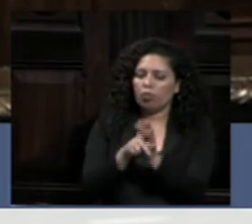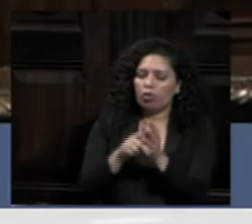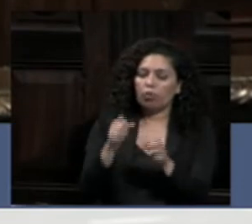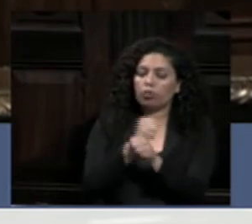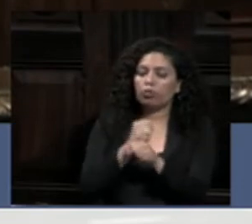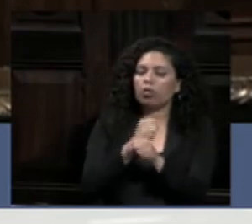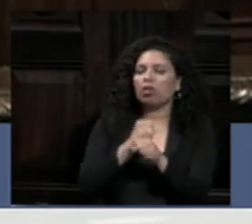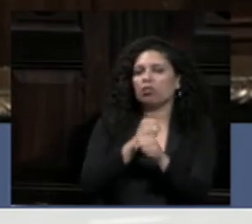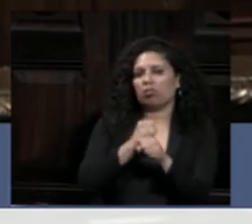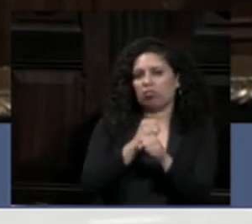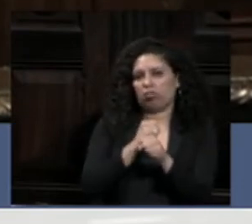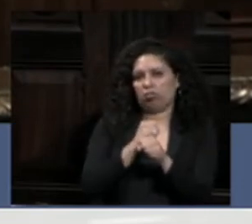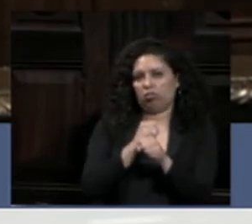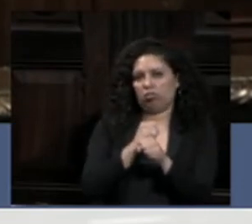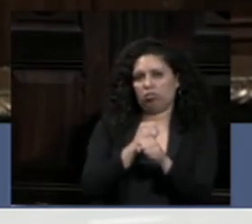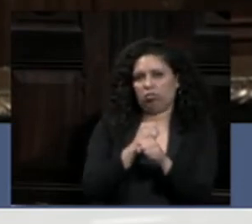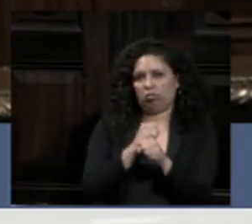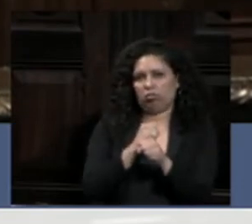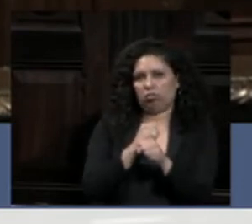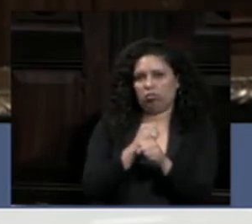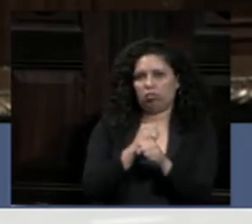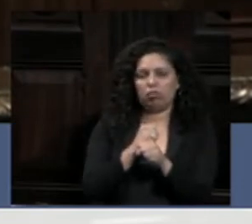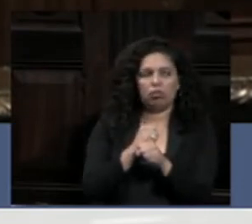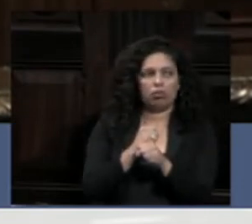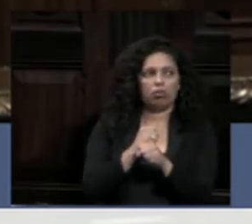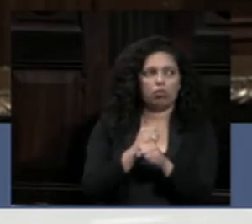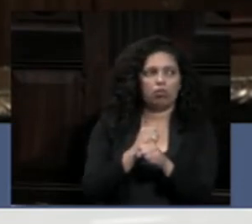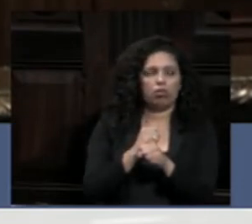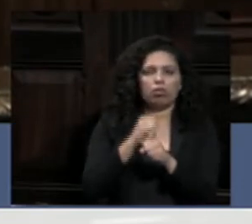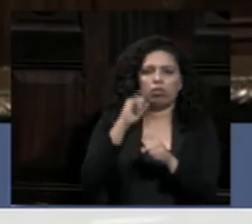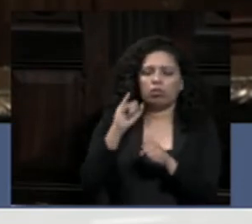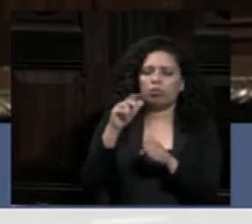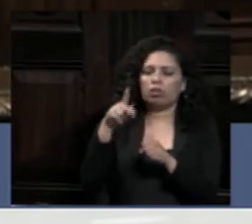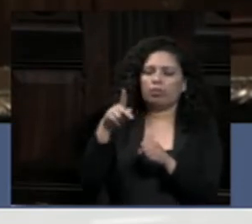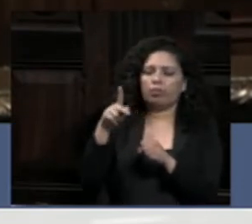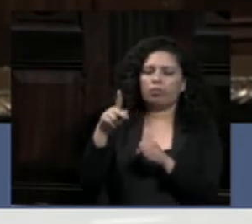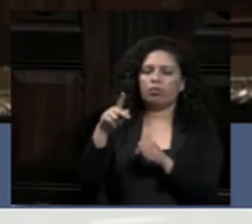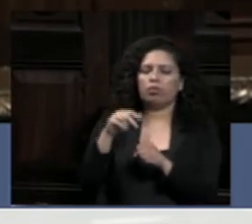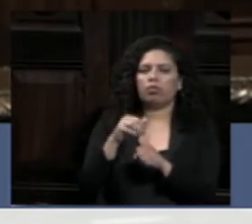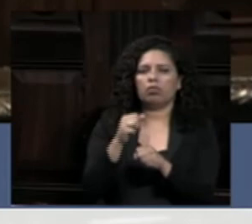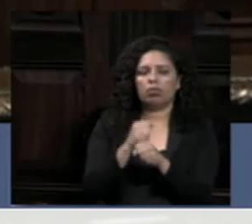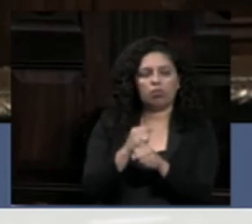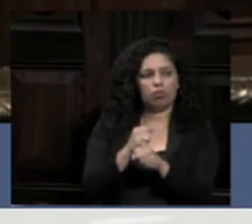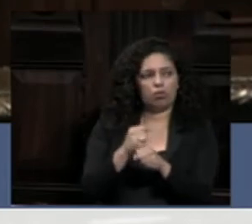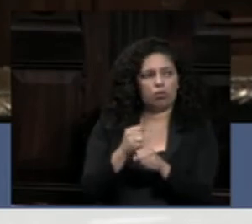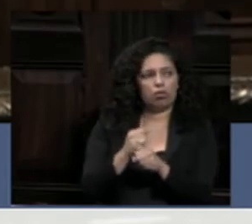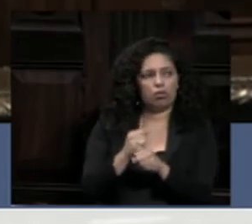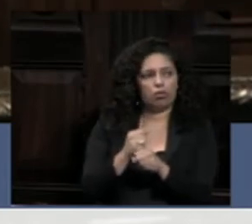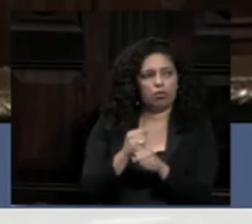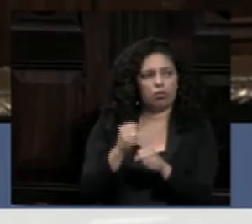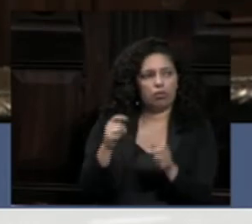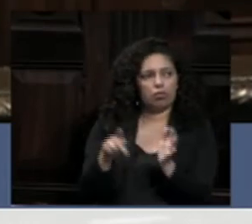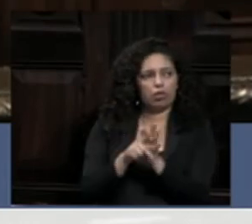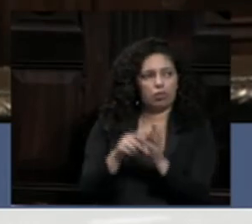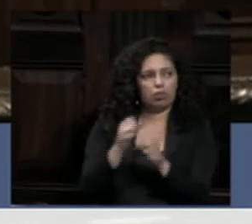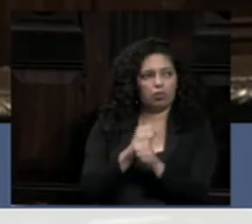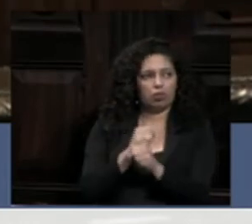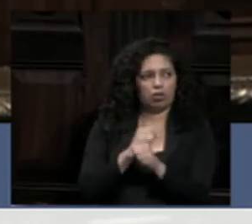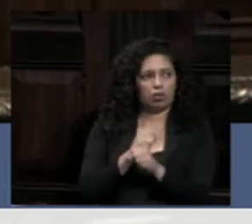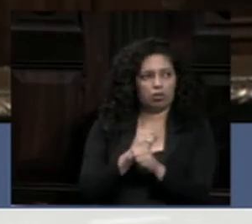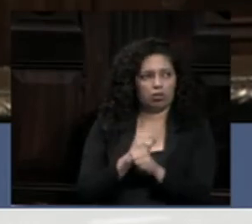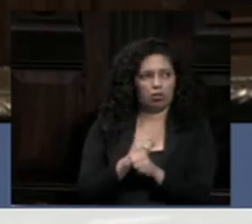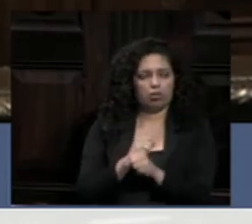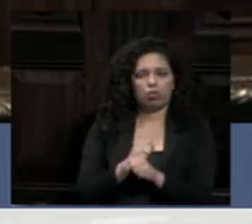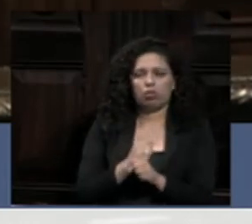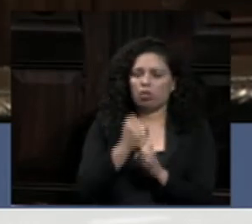o seu novo verdinho, que é o certificado do ano, para estar habilitado a andar por toda a cidade. Boto esse